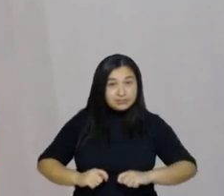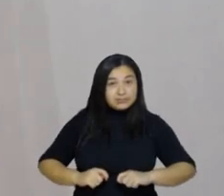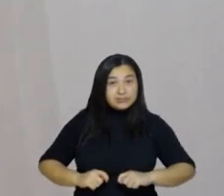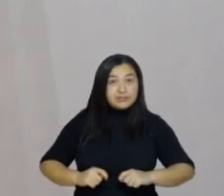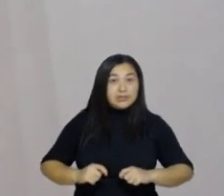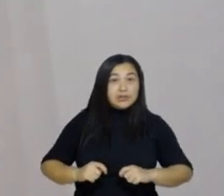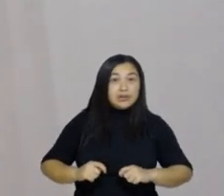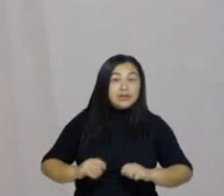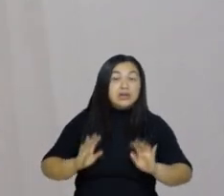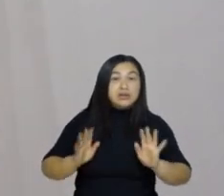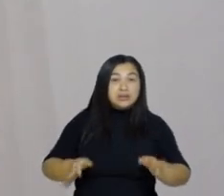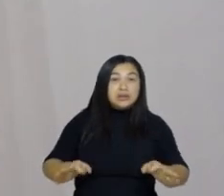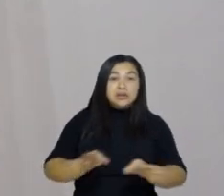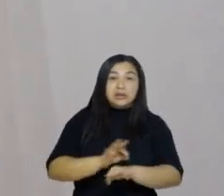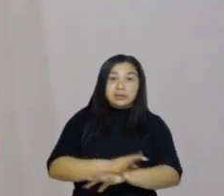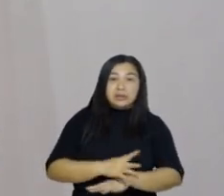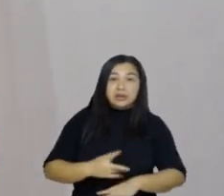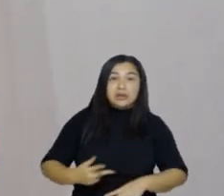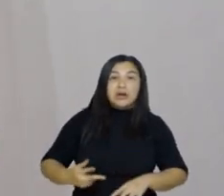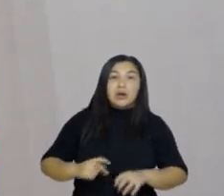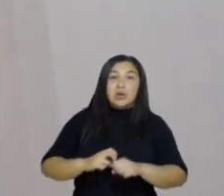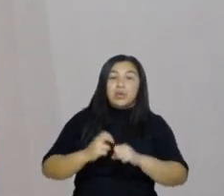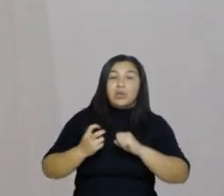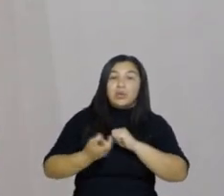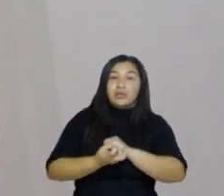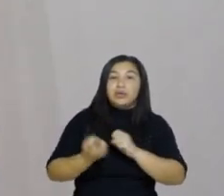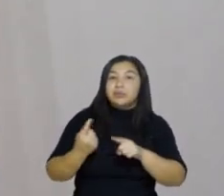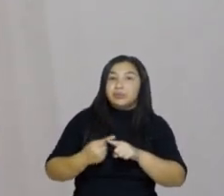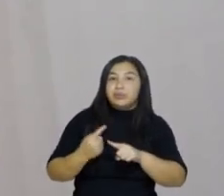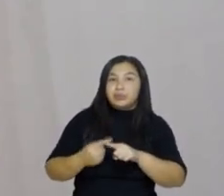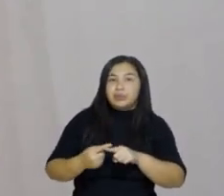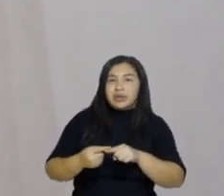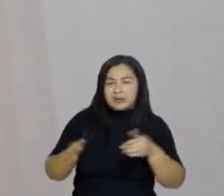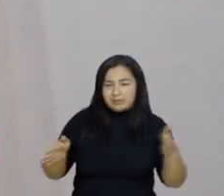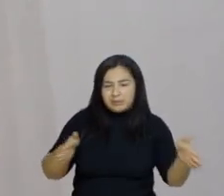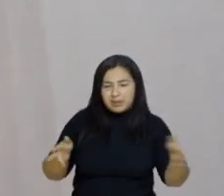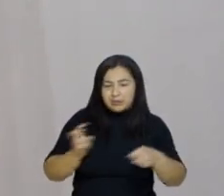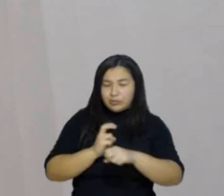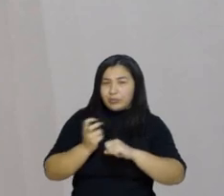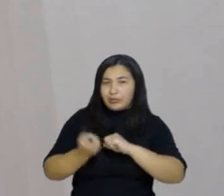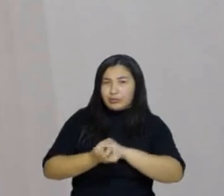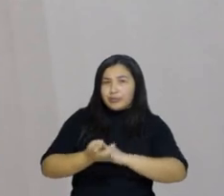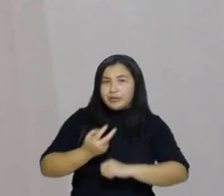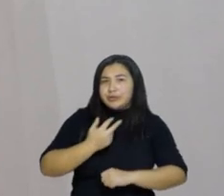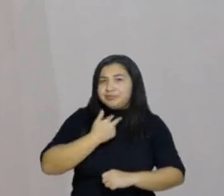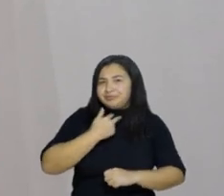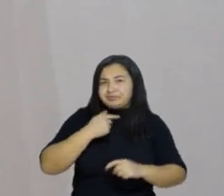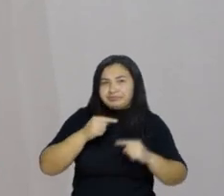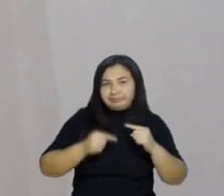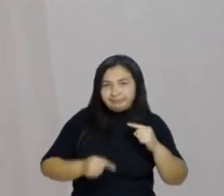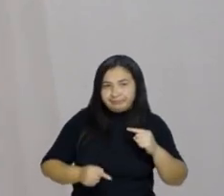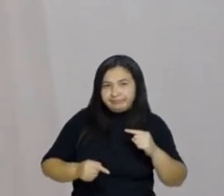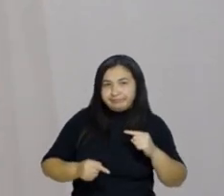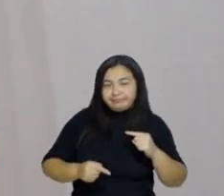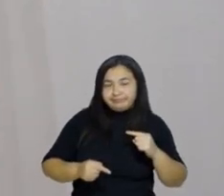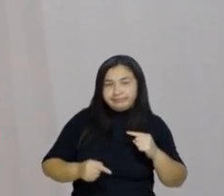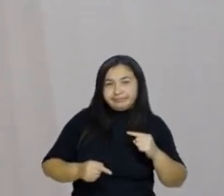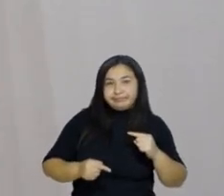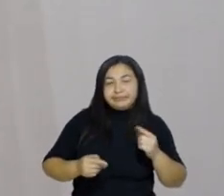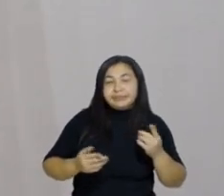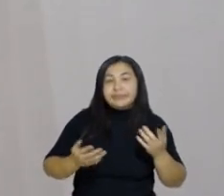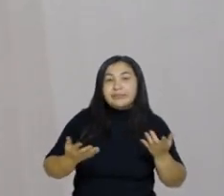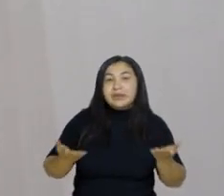poderia fazer cirurgias eletivas, porque durante o Covid ficou paralisado. 56% a mais